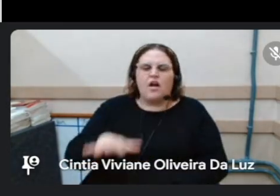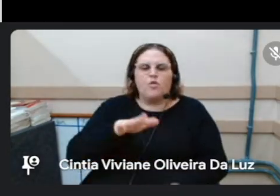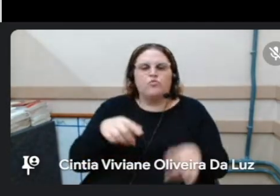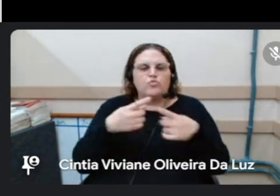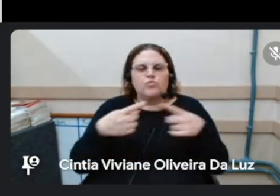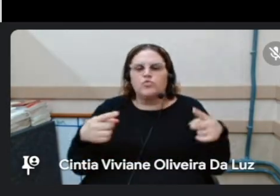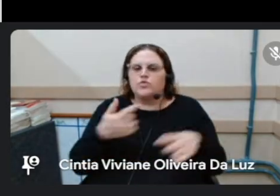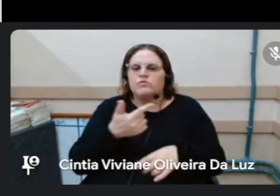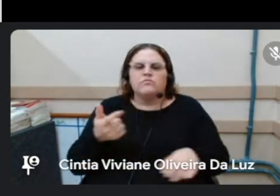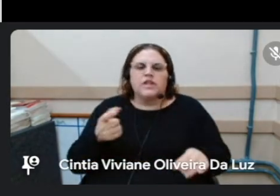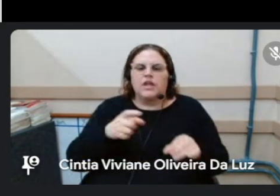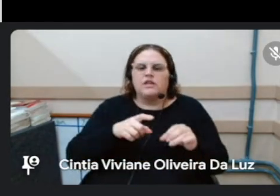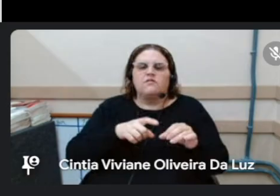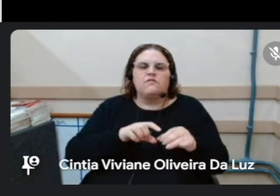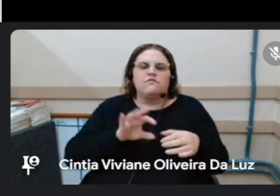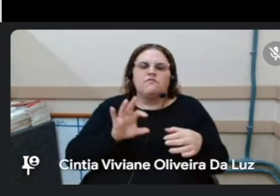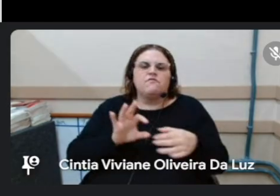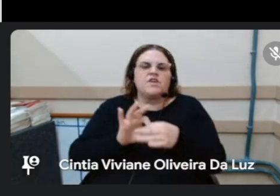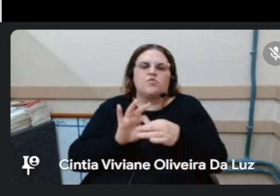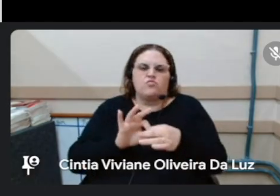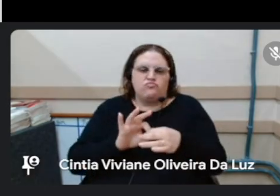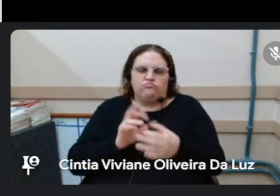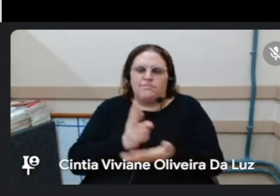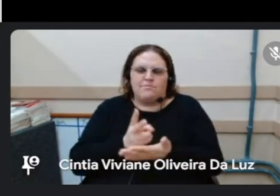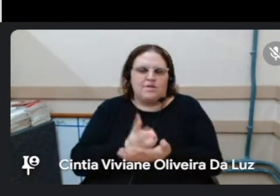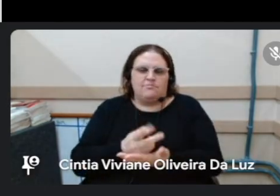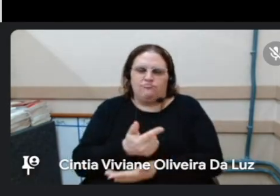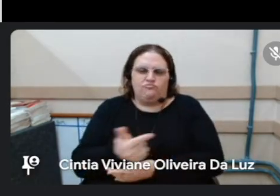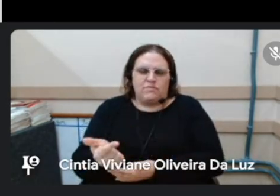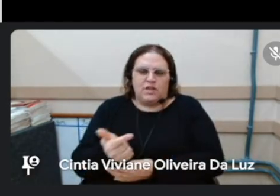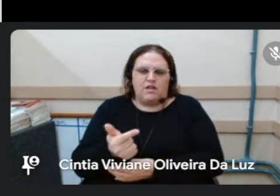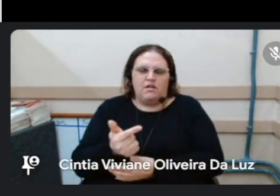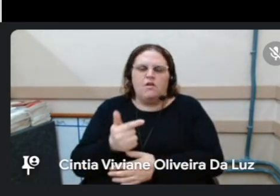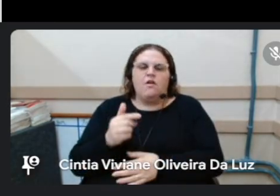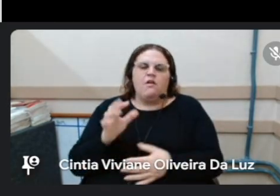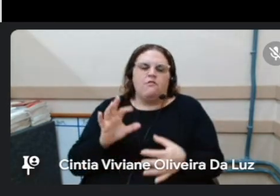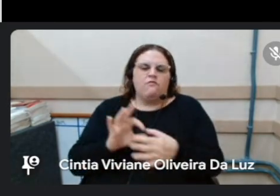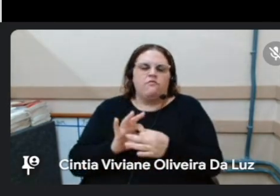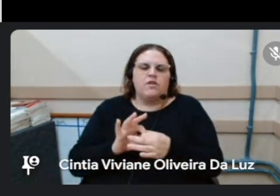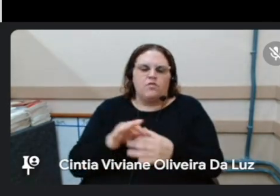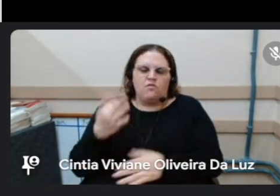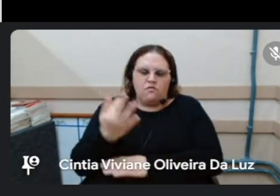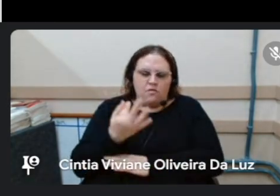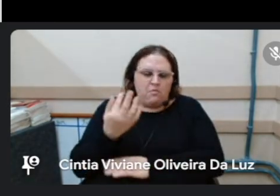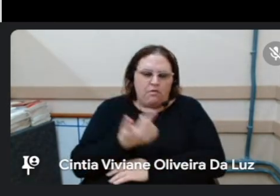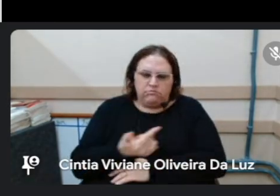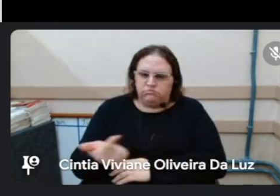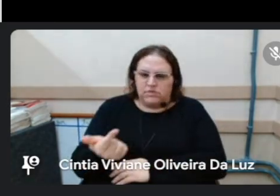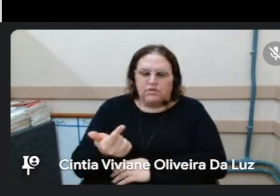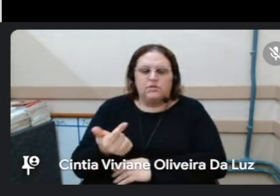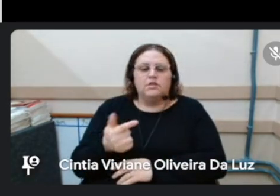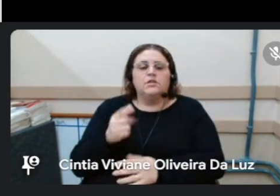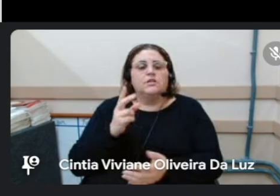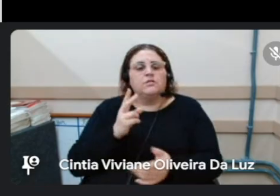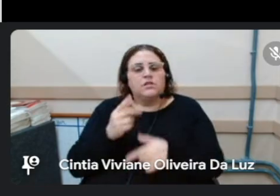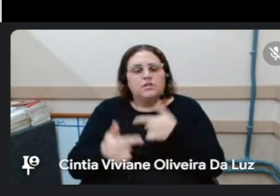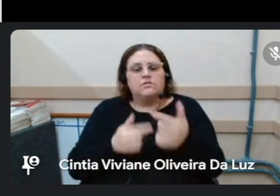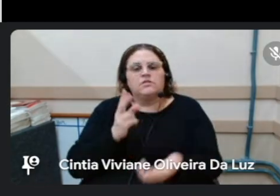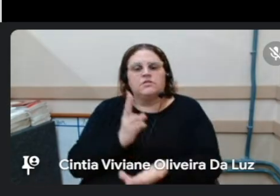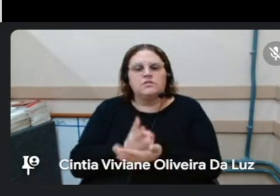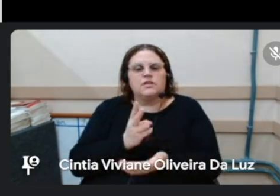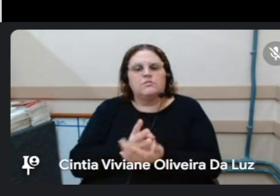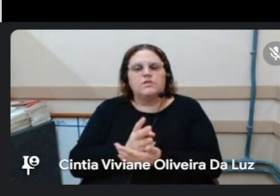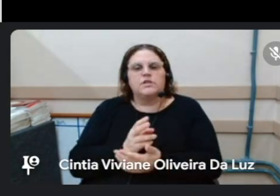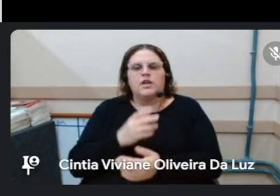permanentes sem vínculos eh formais né e atua nesse sentido como um empreendedor de si